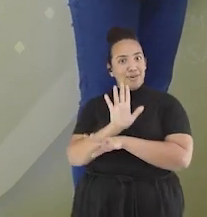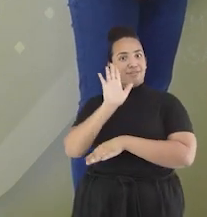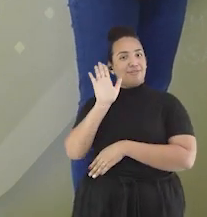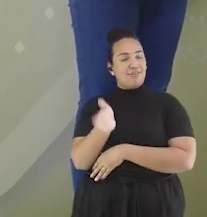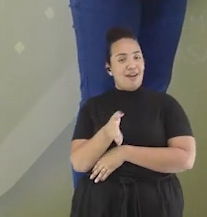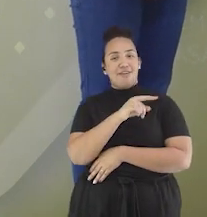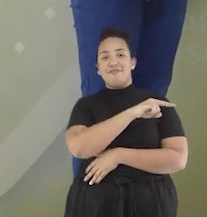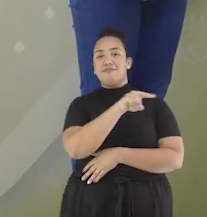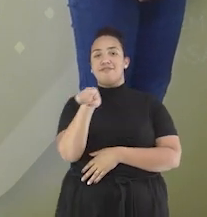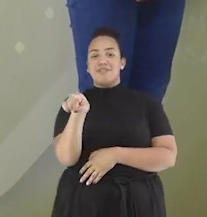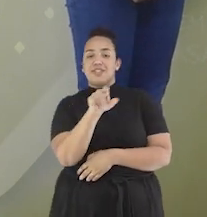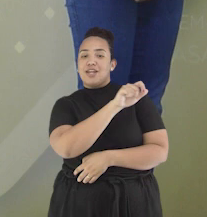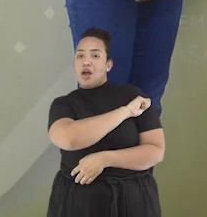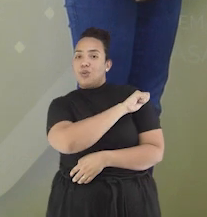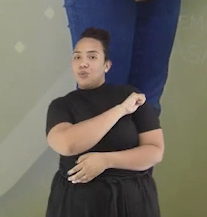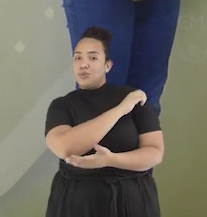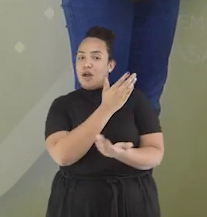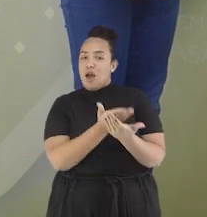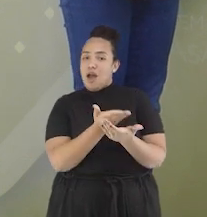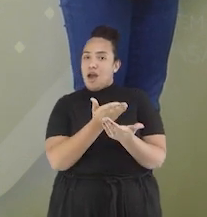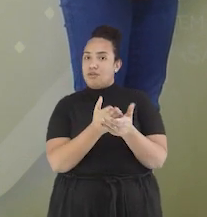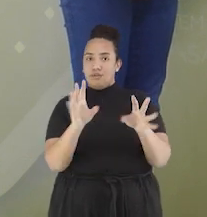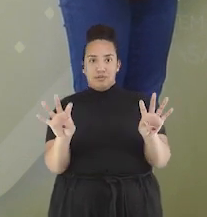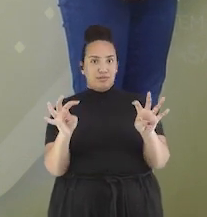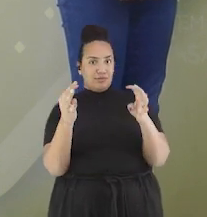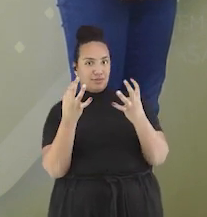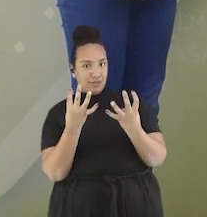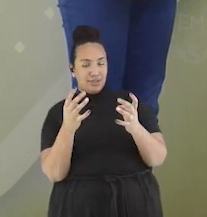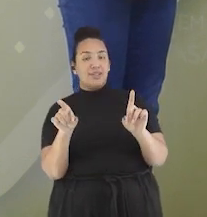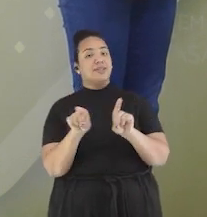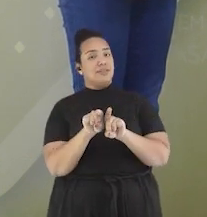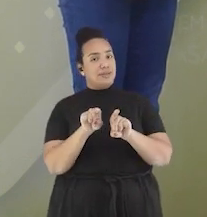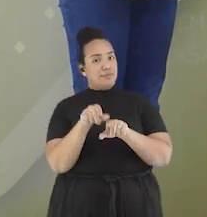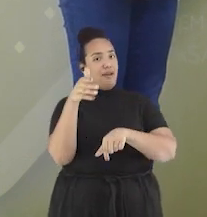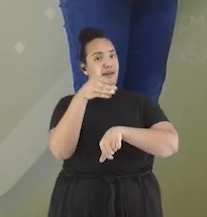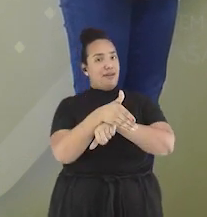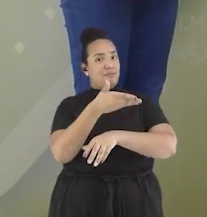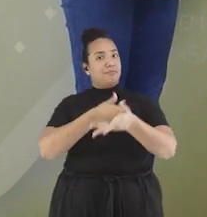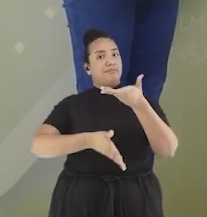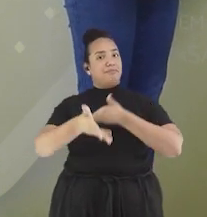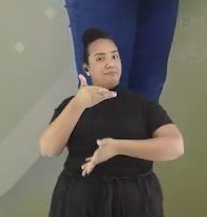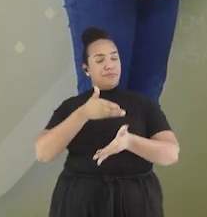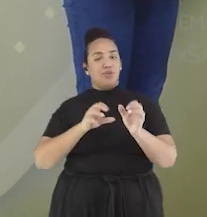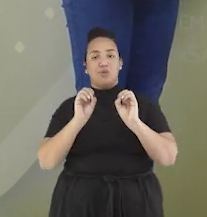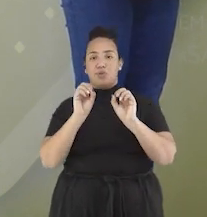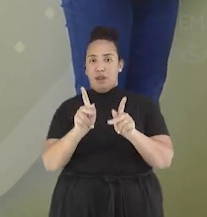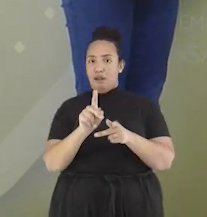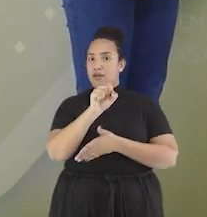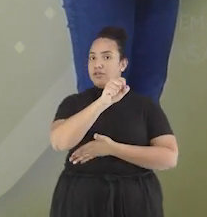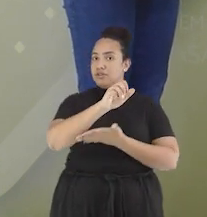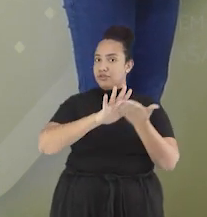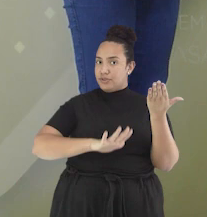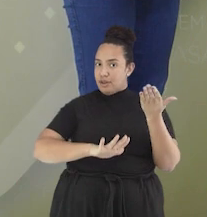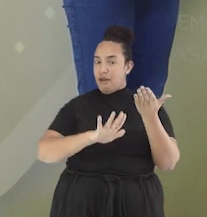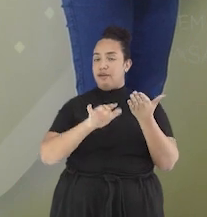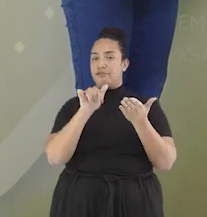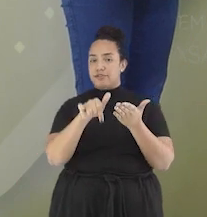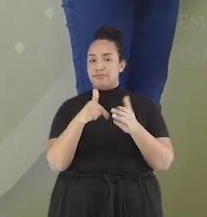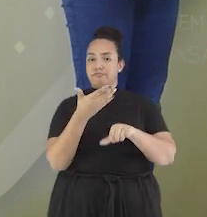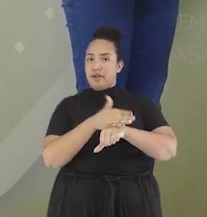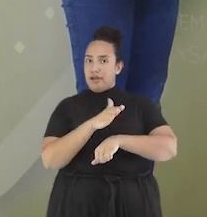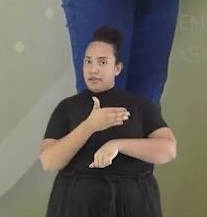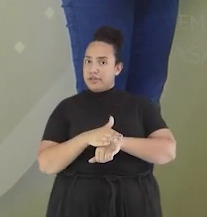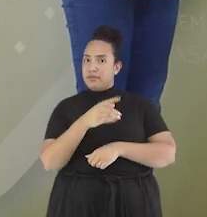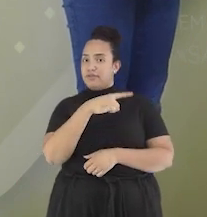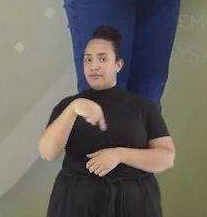E você, estudante que está aí assistindo a aula, também participe da aula de hoje, hein? Façam as atividades aí, eu quero ver